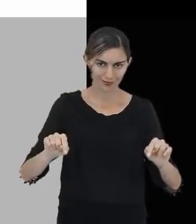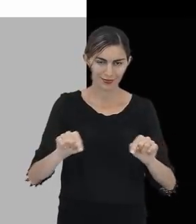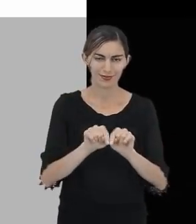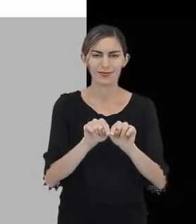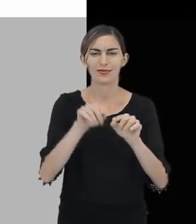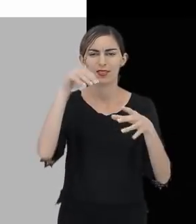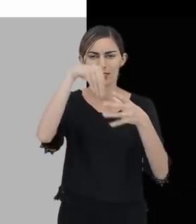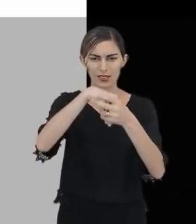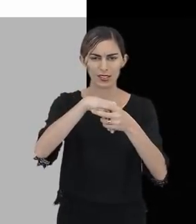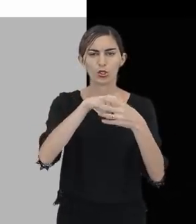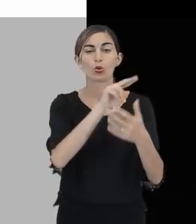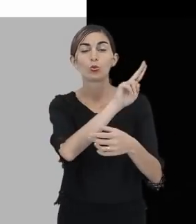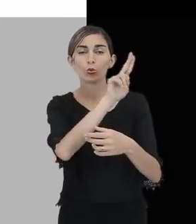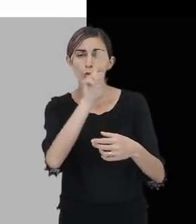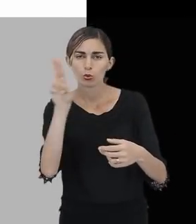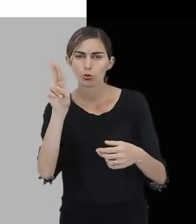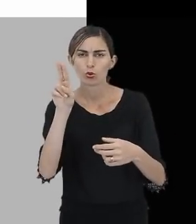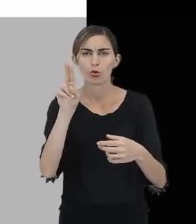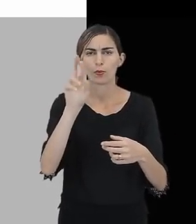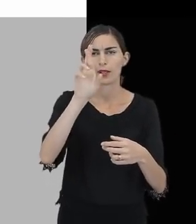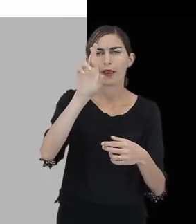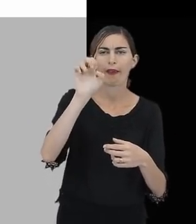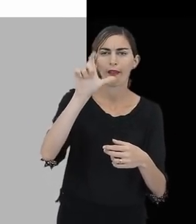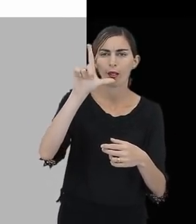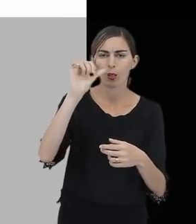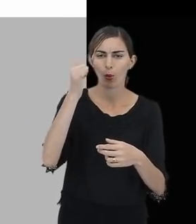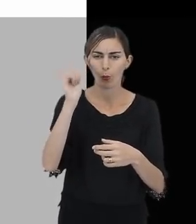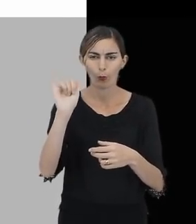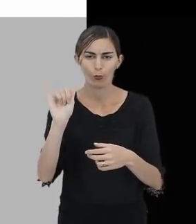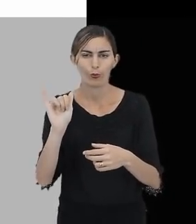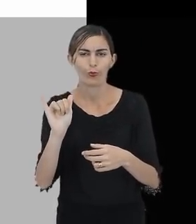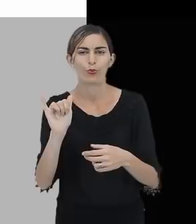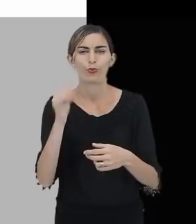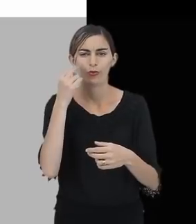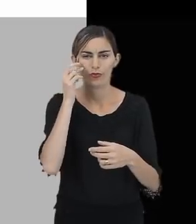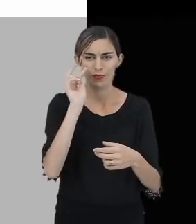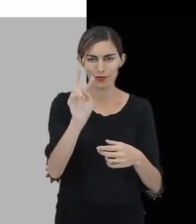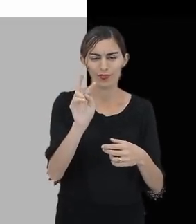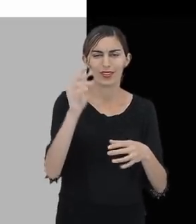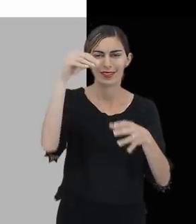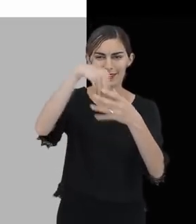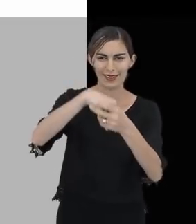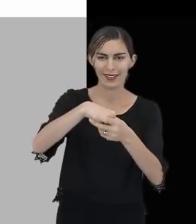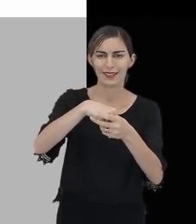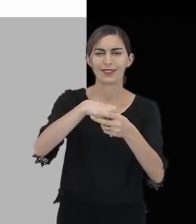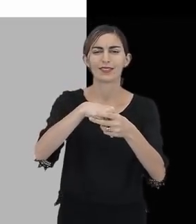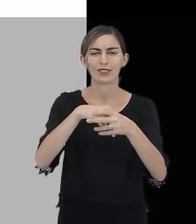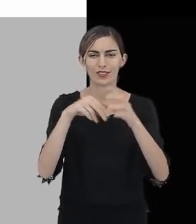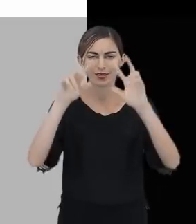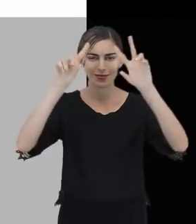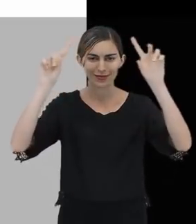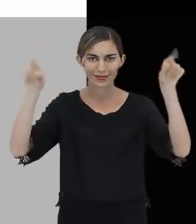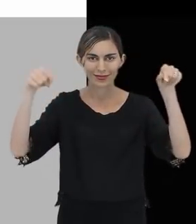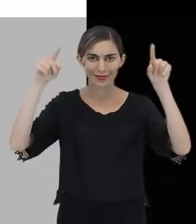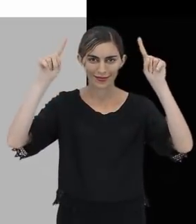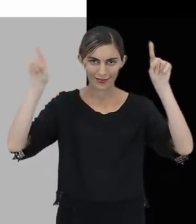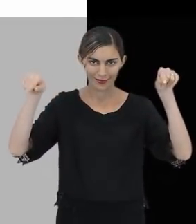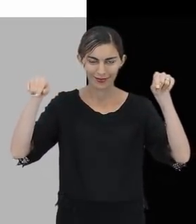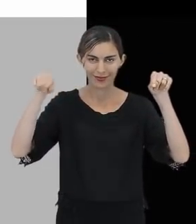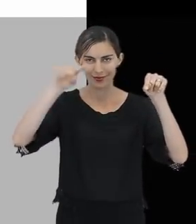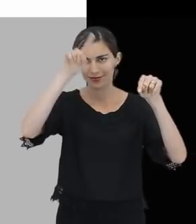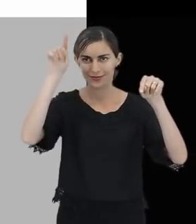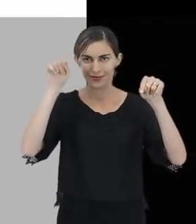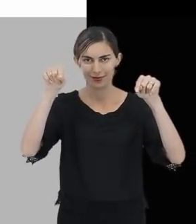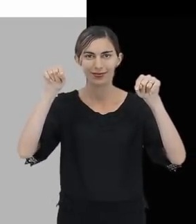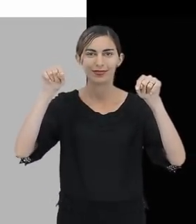uma string. O nome dessa string vai ser hello e o conteúdo, certo? Vai ser hello e uma exclamaçãozinha aqui.